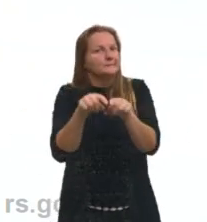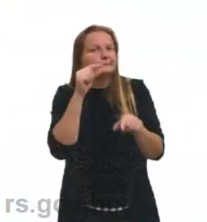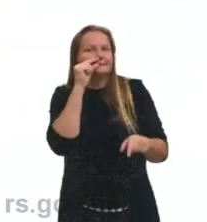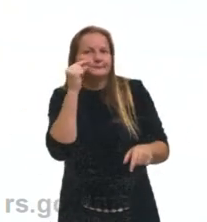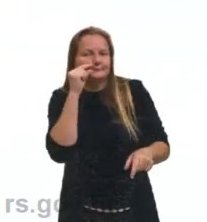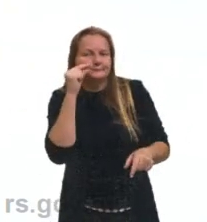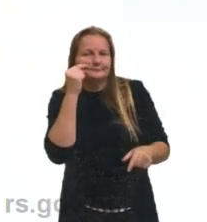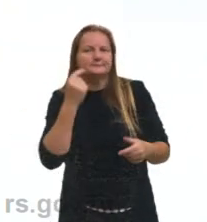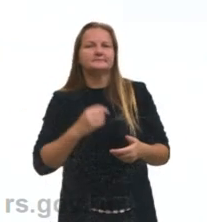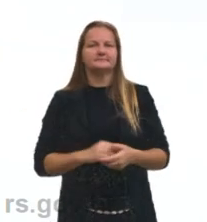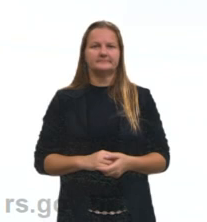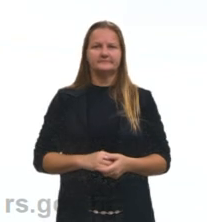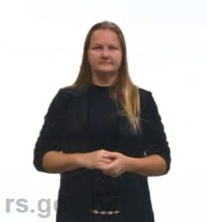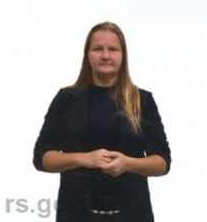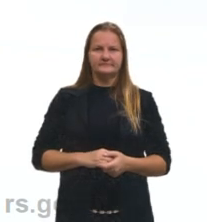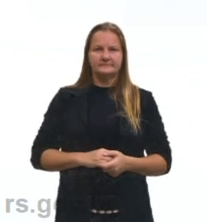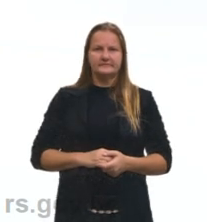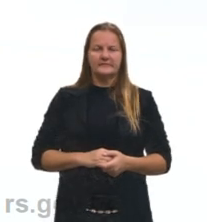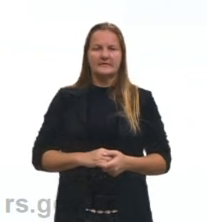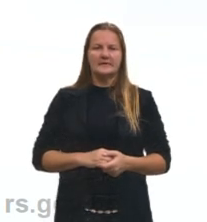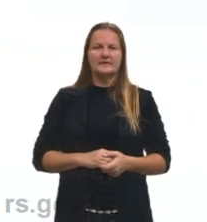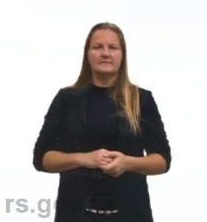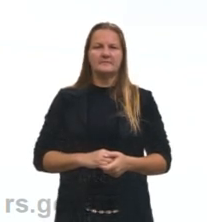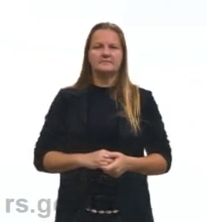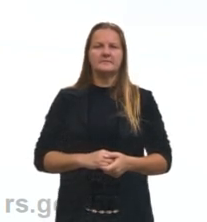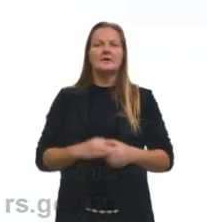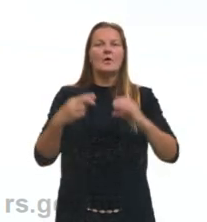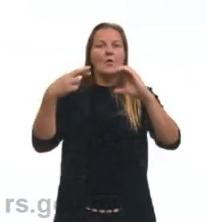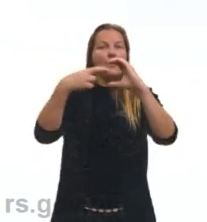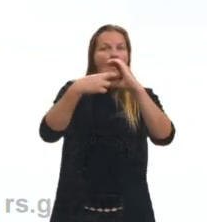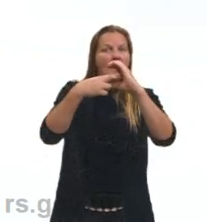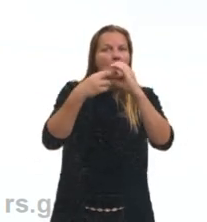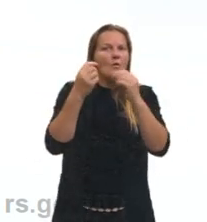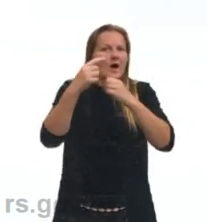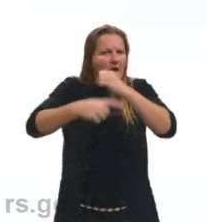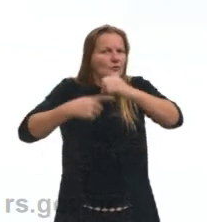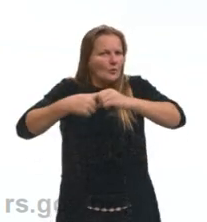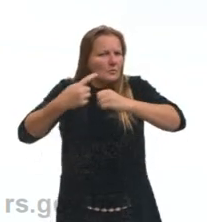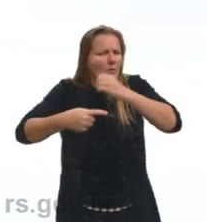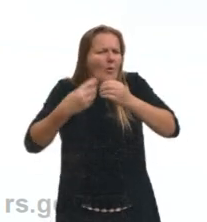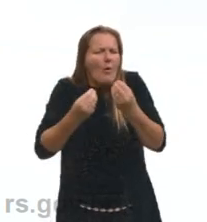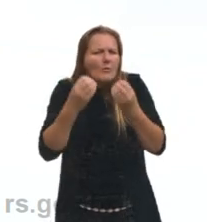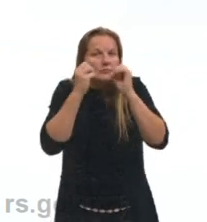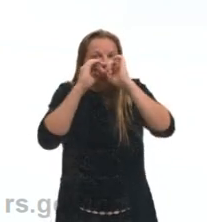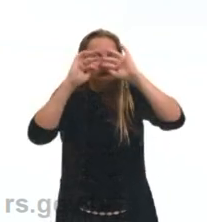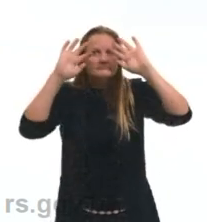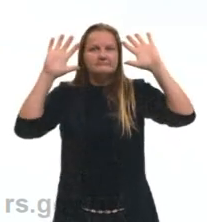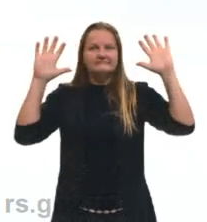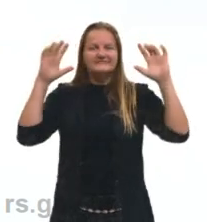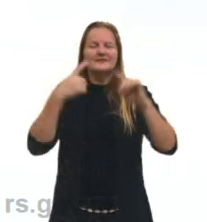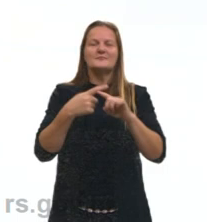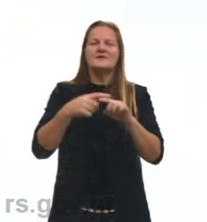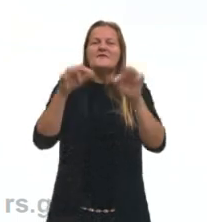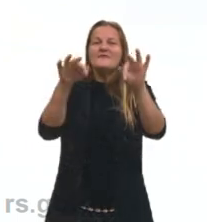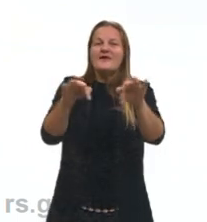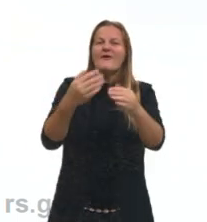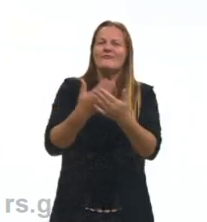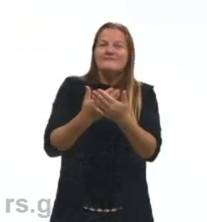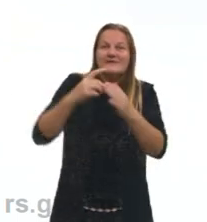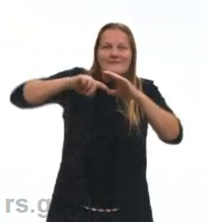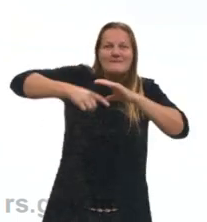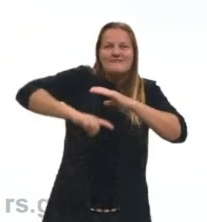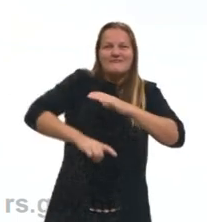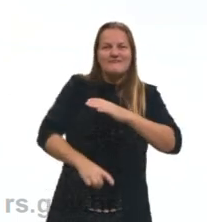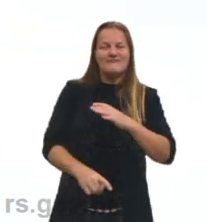Ok primeiro ele para a gente entender o raio atômico até porque depois no final a gente vai entender melhor ali